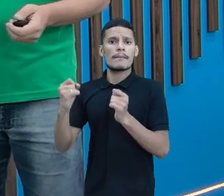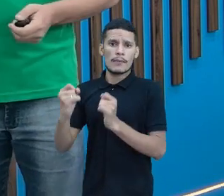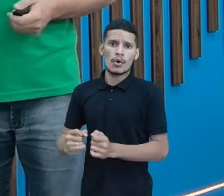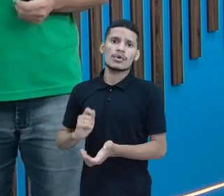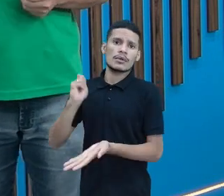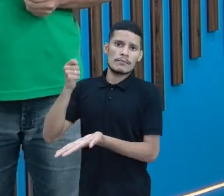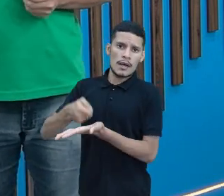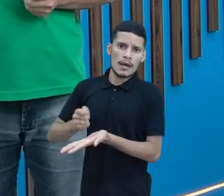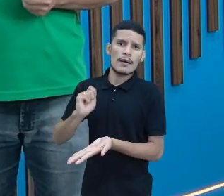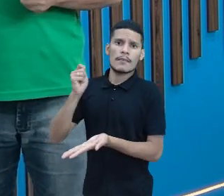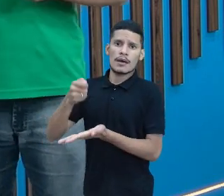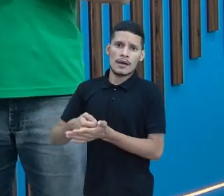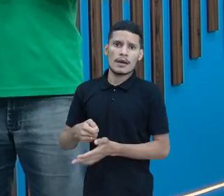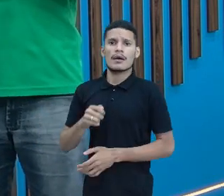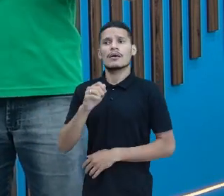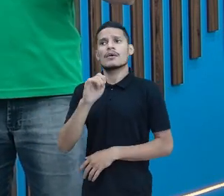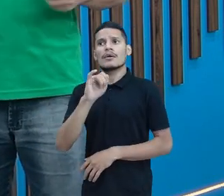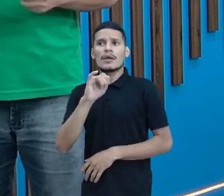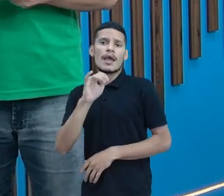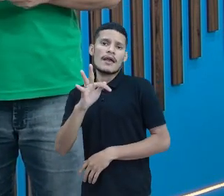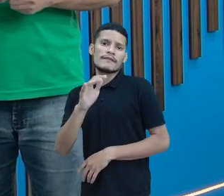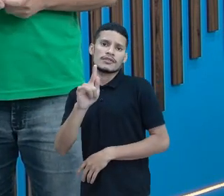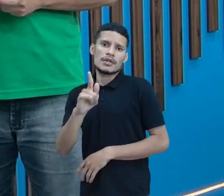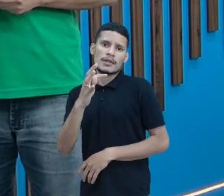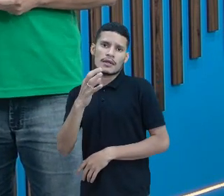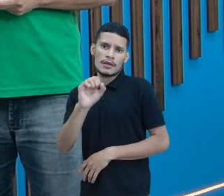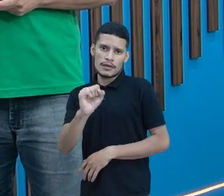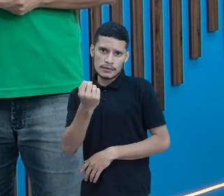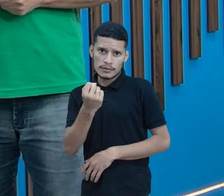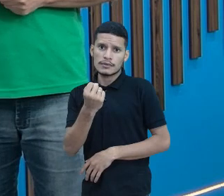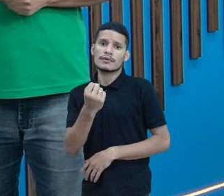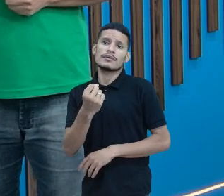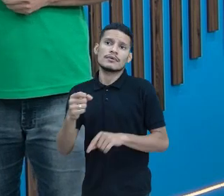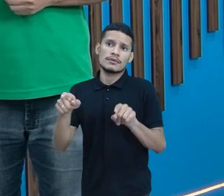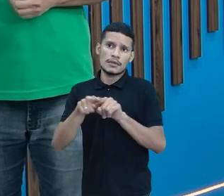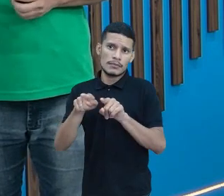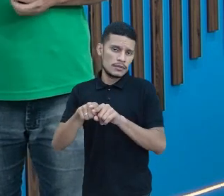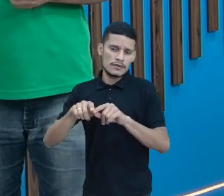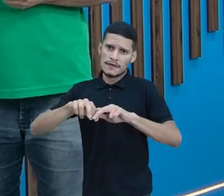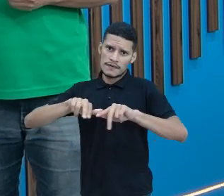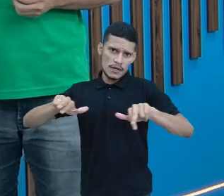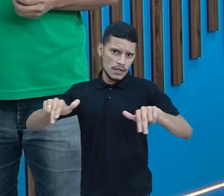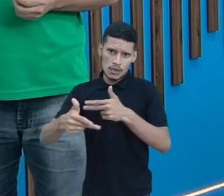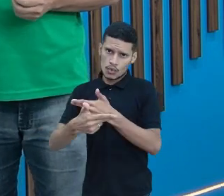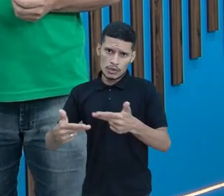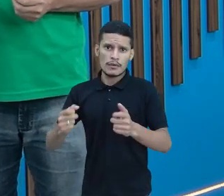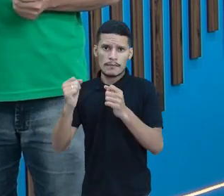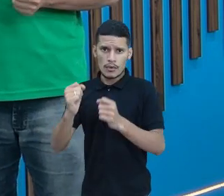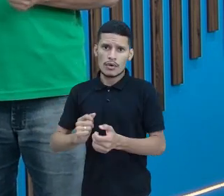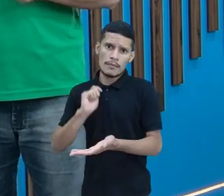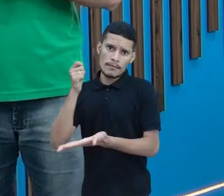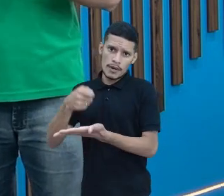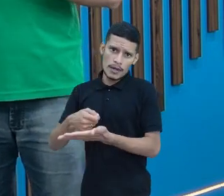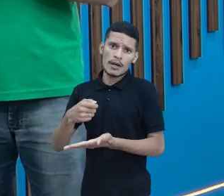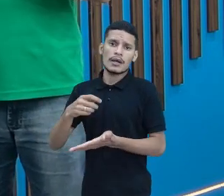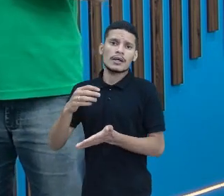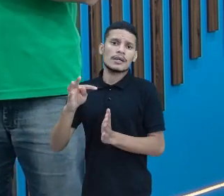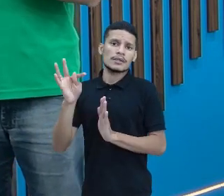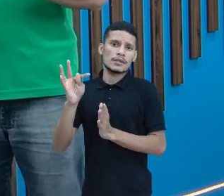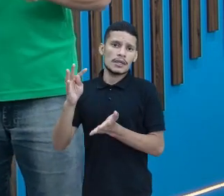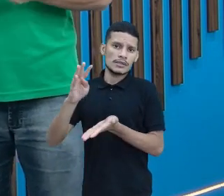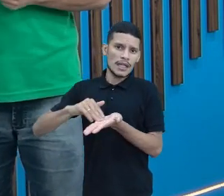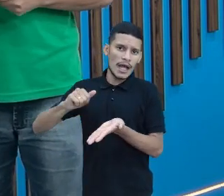né, o FGTS, né, e, enfim, né, pode pagar as taxas, né,